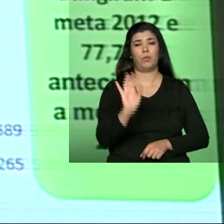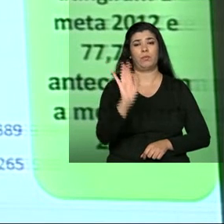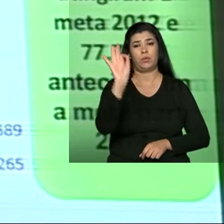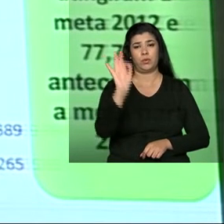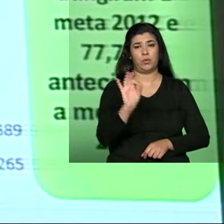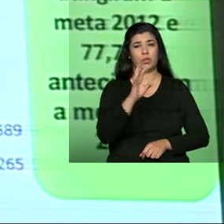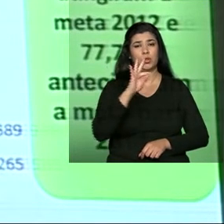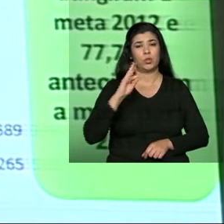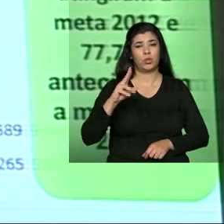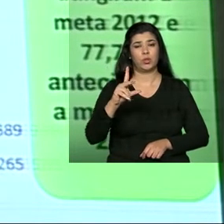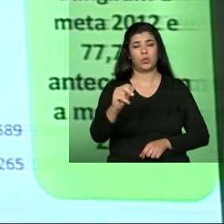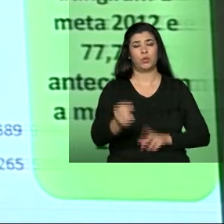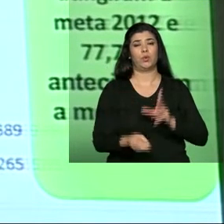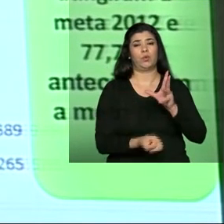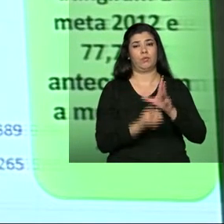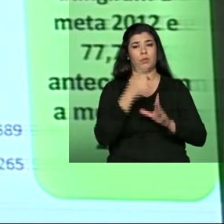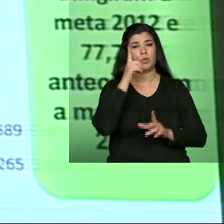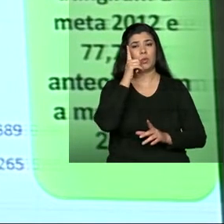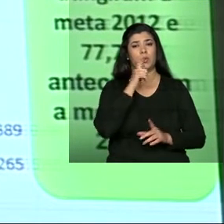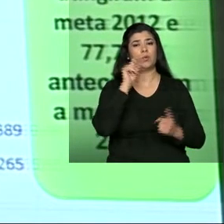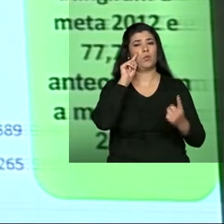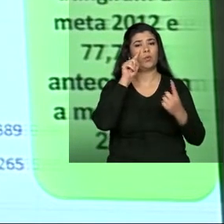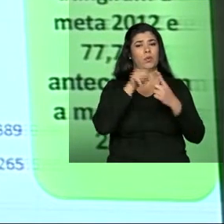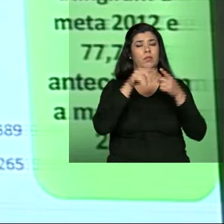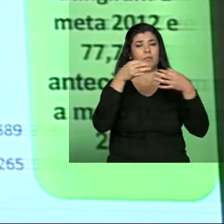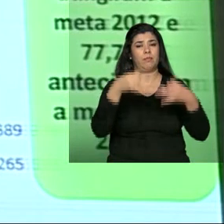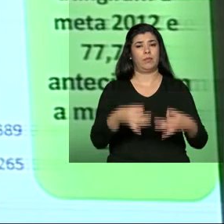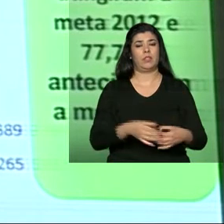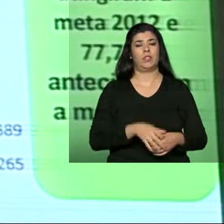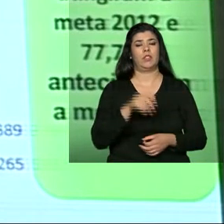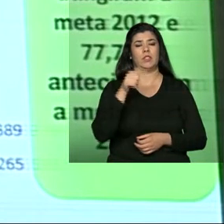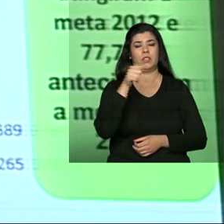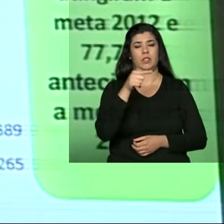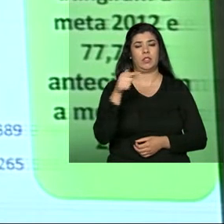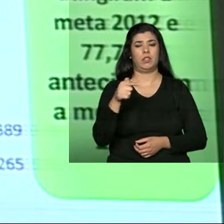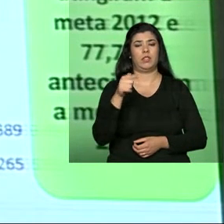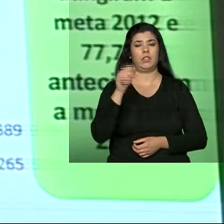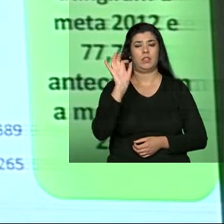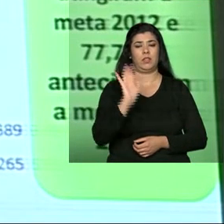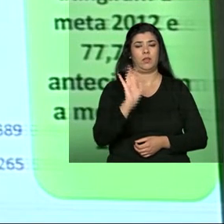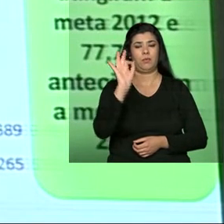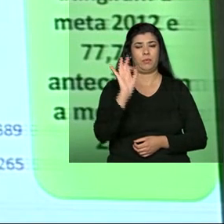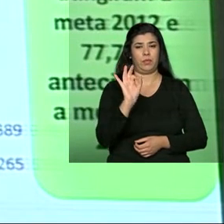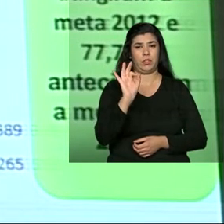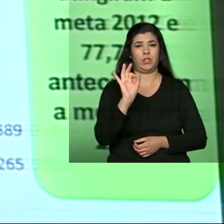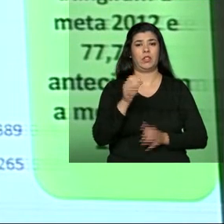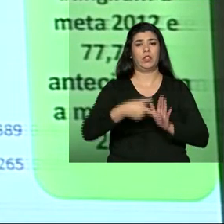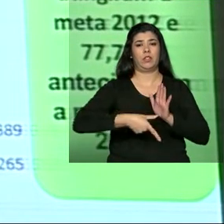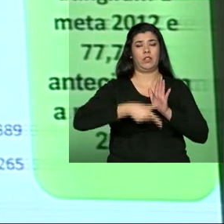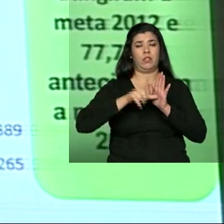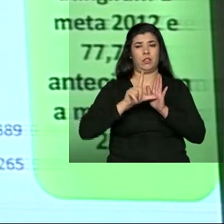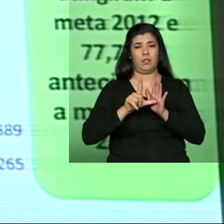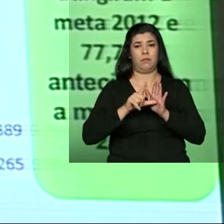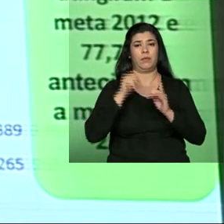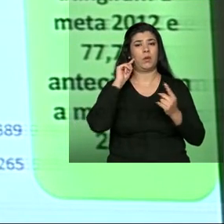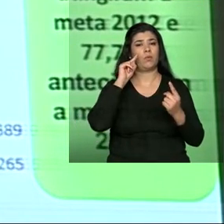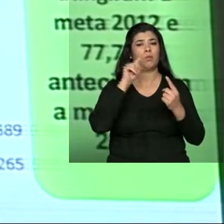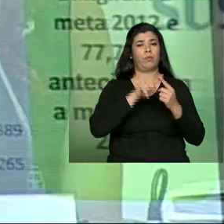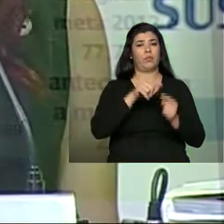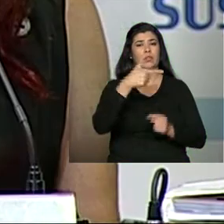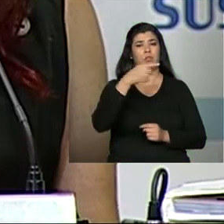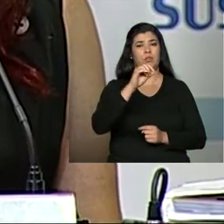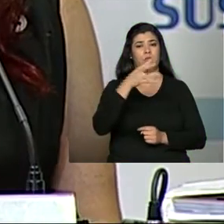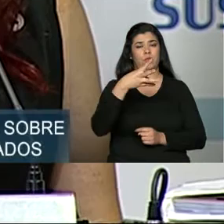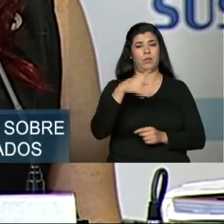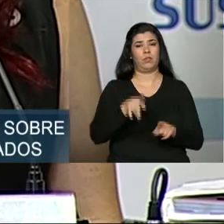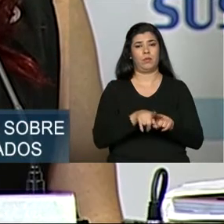99,5% dos produtos atingiram a meta e 77% anteciparam em relação a 2014.